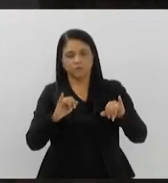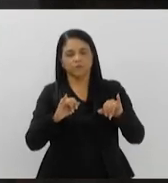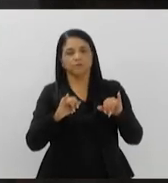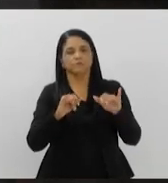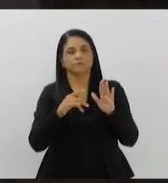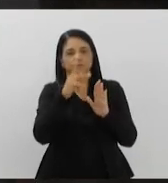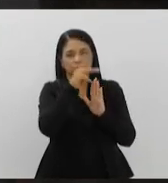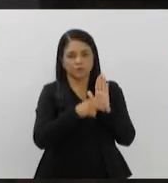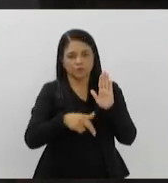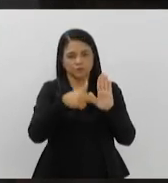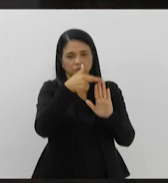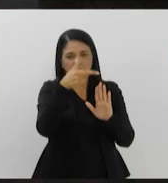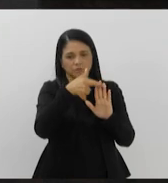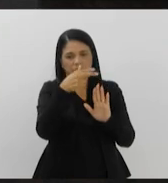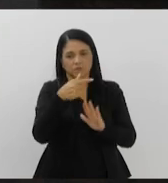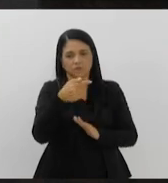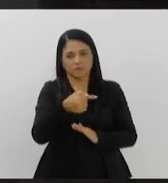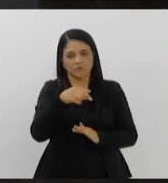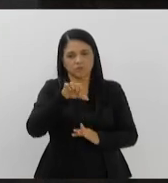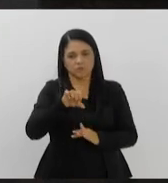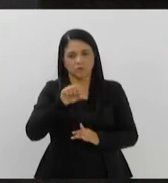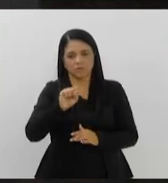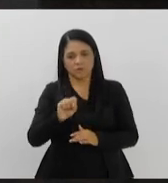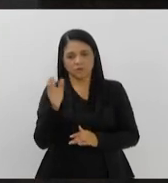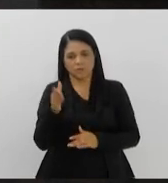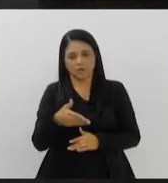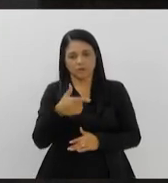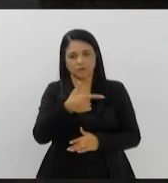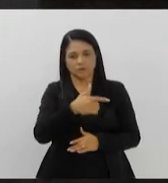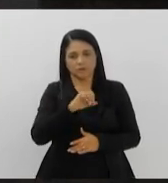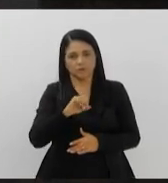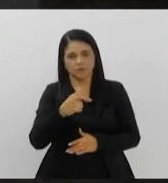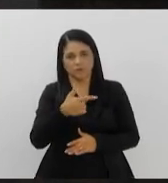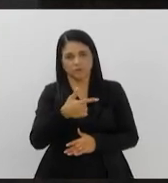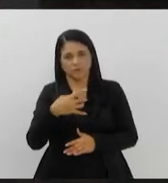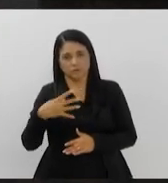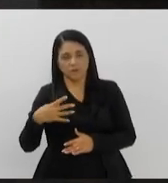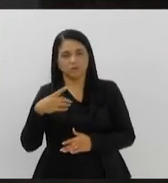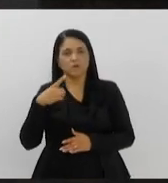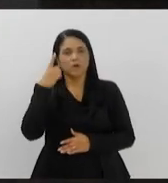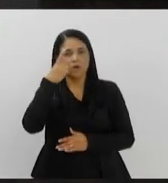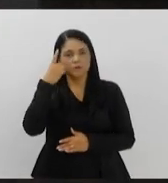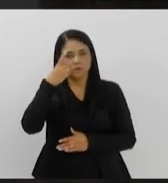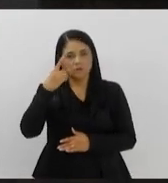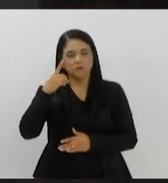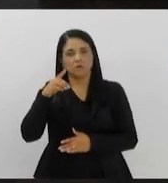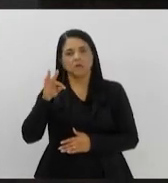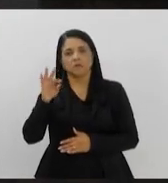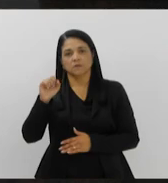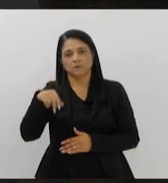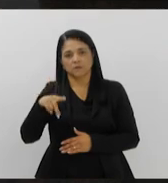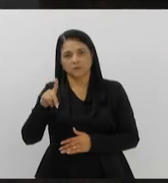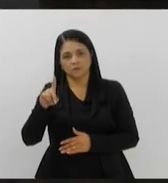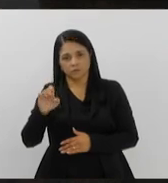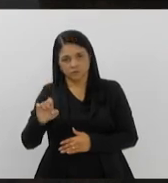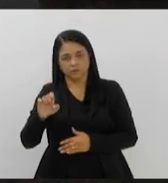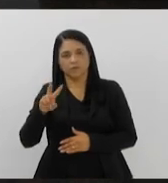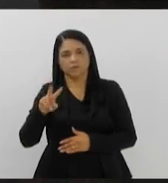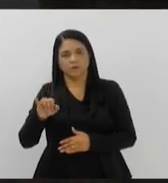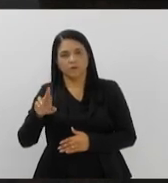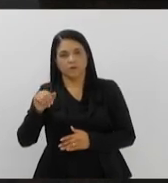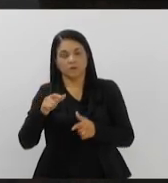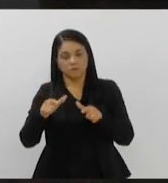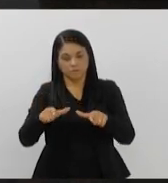Anuncio projeto de resolução 798 de 24, de autoria do deputado Tandy Vieira, que concede a